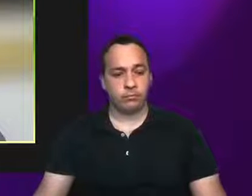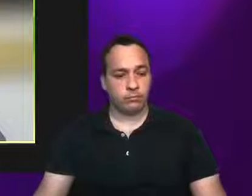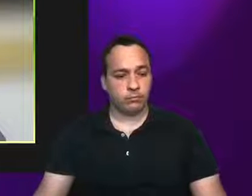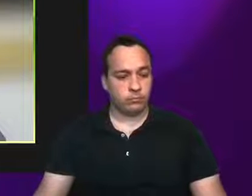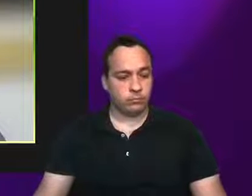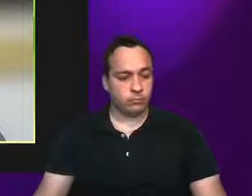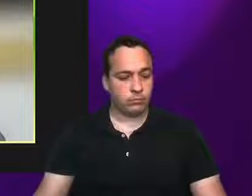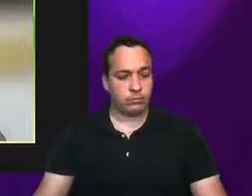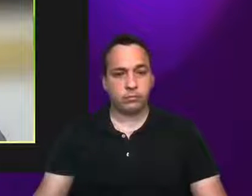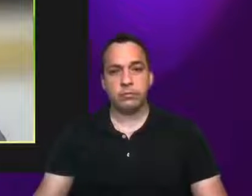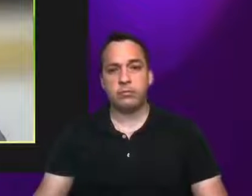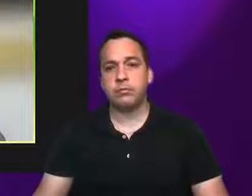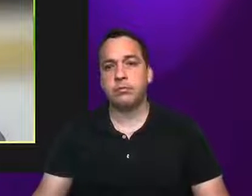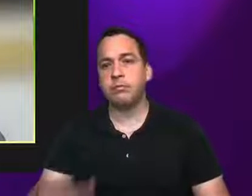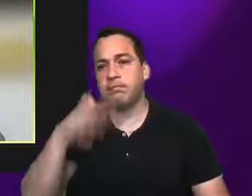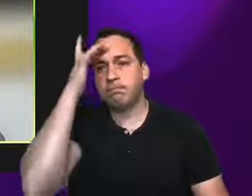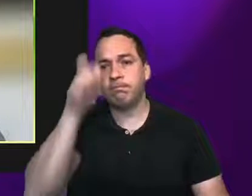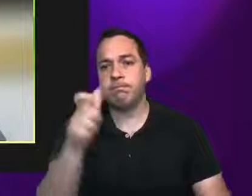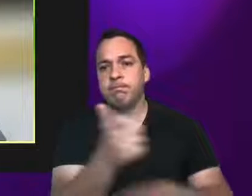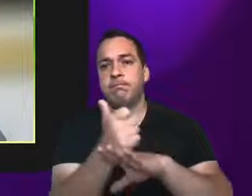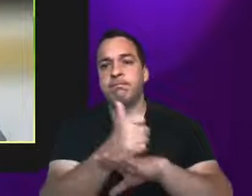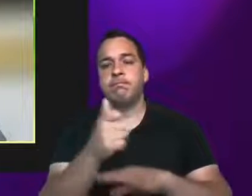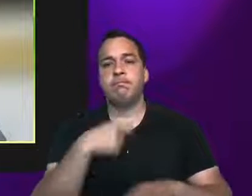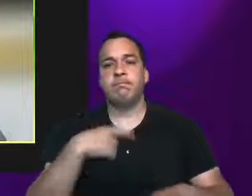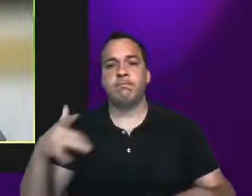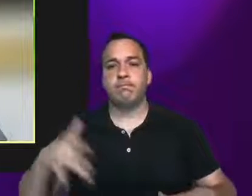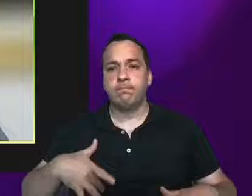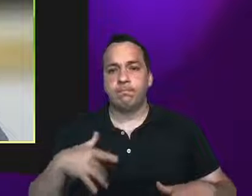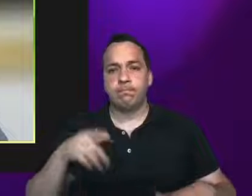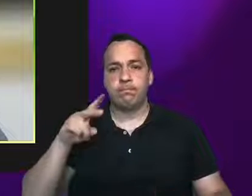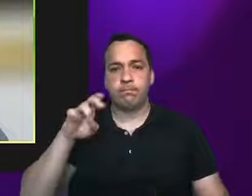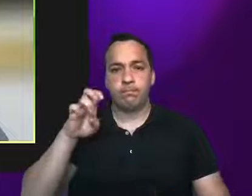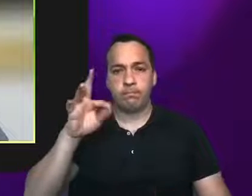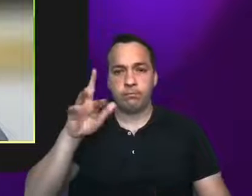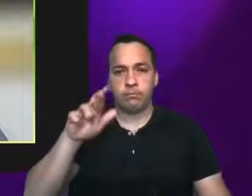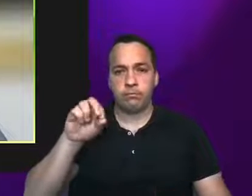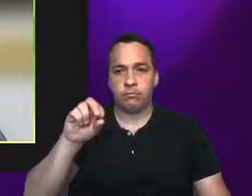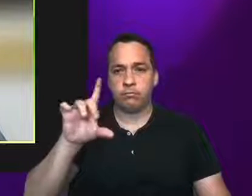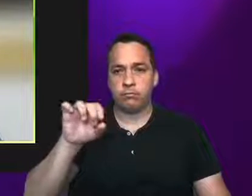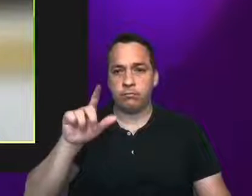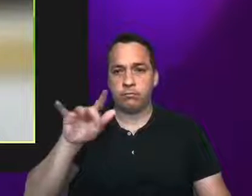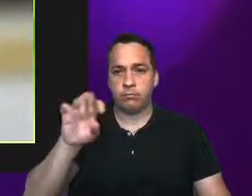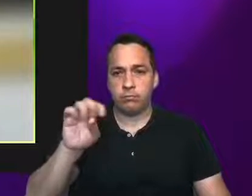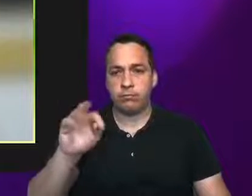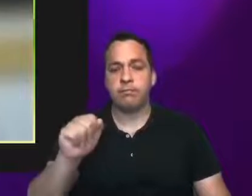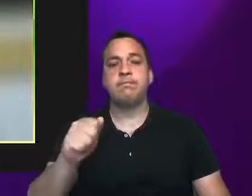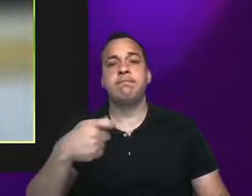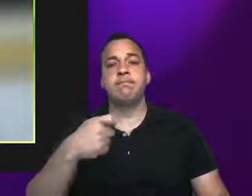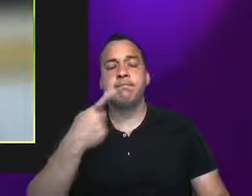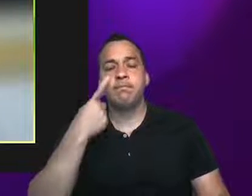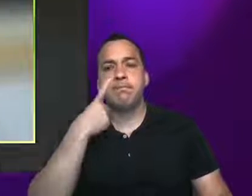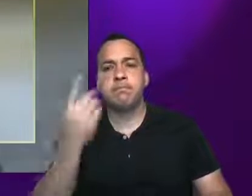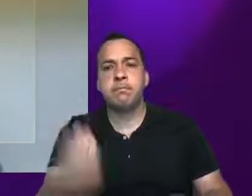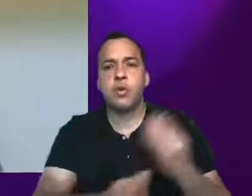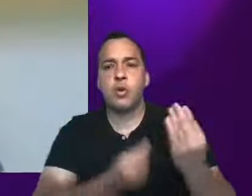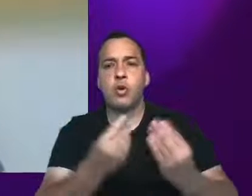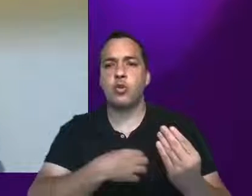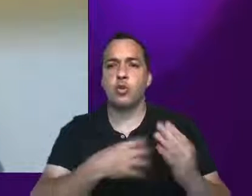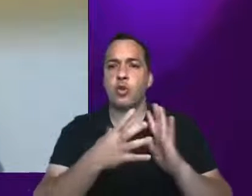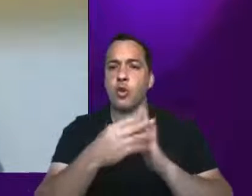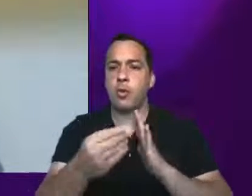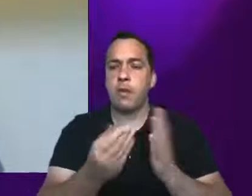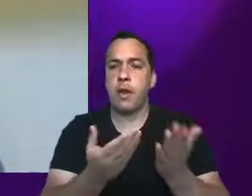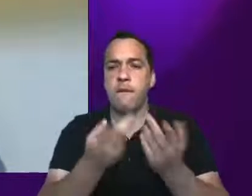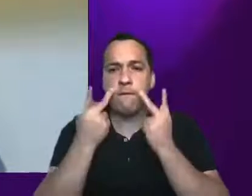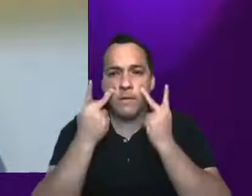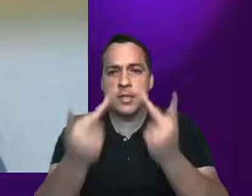do nefrologista. Agora, o que tem que ser discutido é o modelo de visita do nefrologista dentro dos nossos